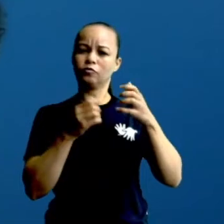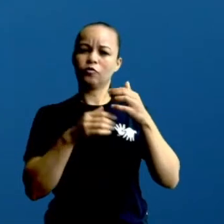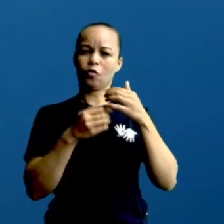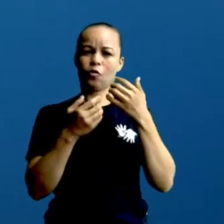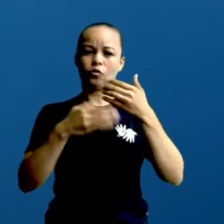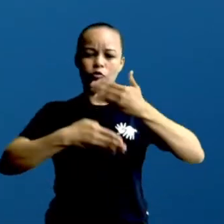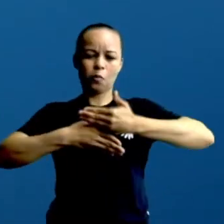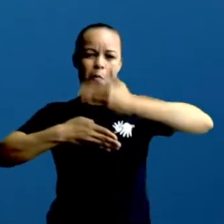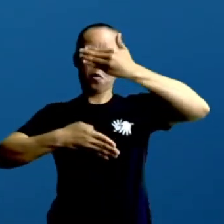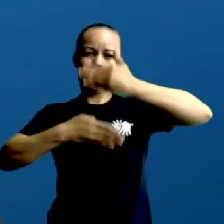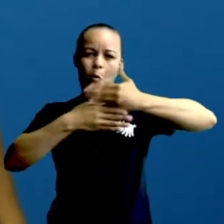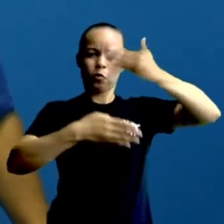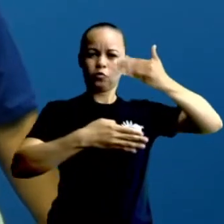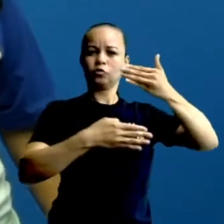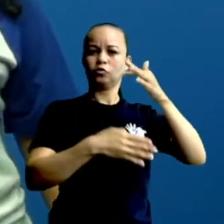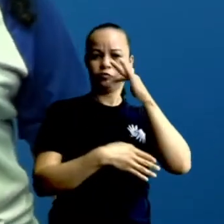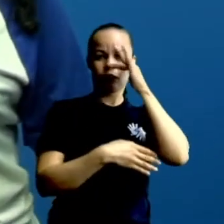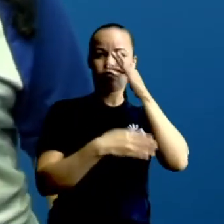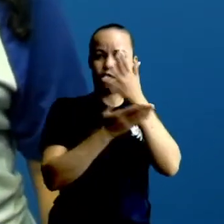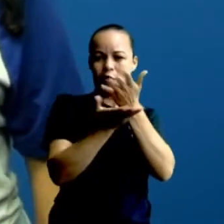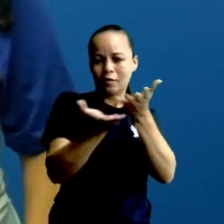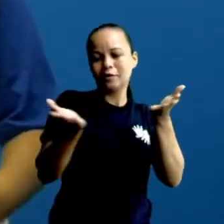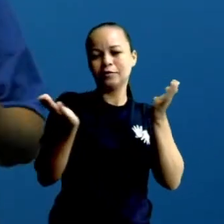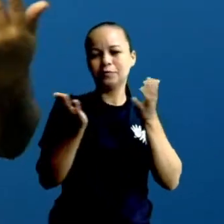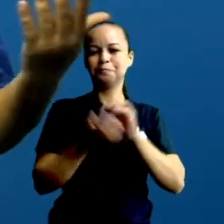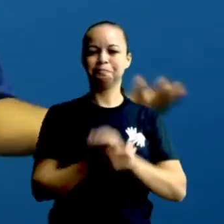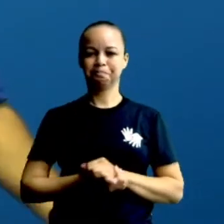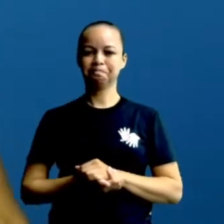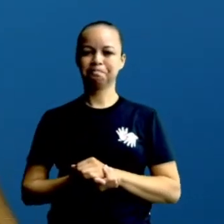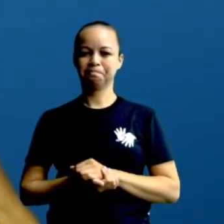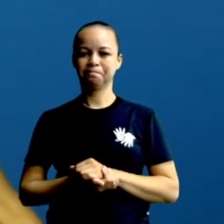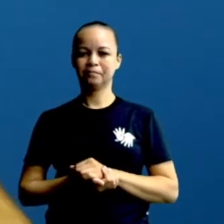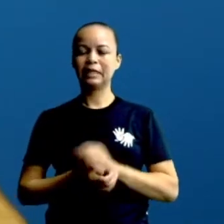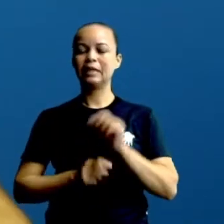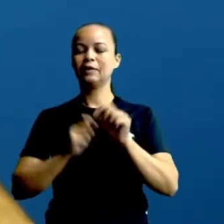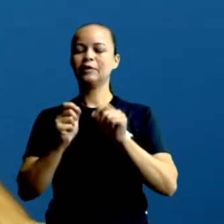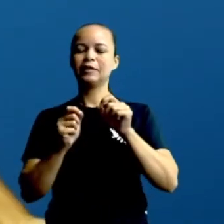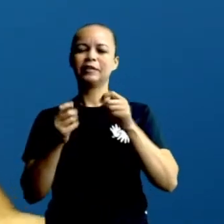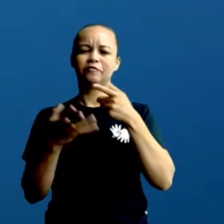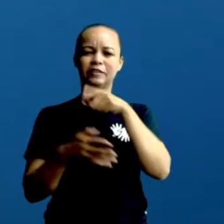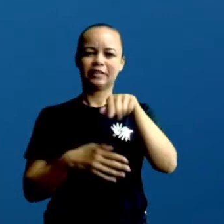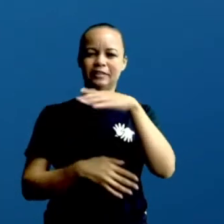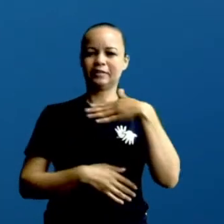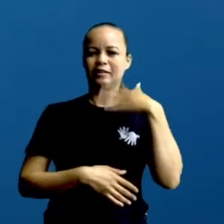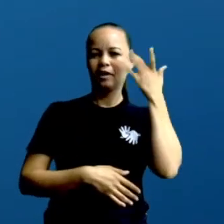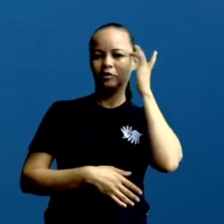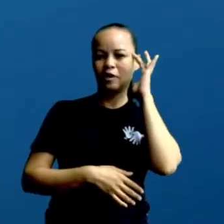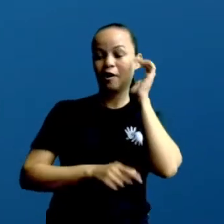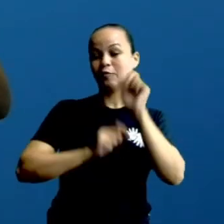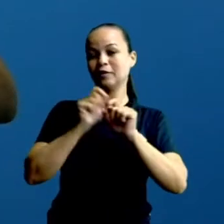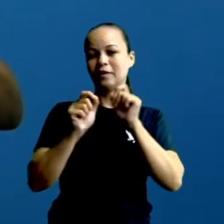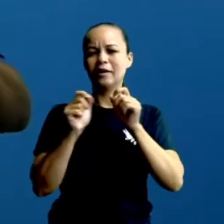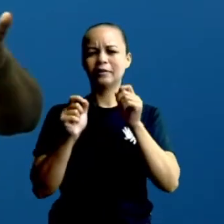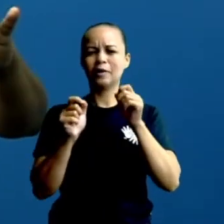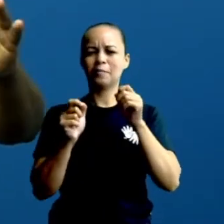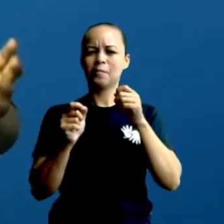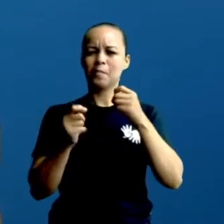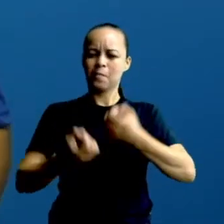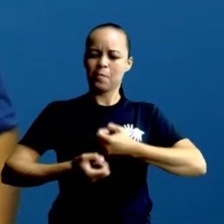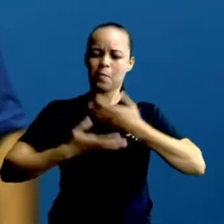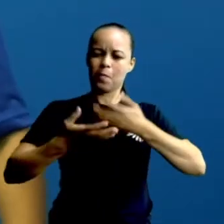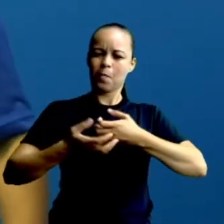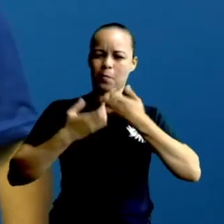florido. E aí, o que é que vocês acharam? Que poema maravilhoso, né? Ai, sou apaixonada porque eu